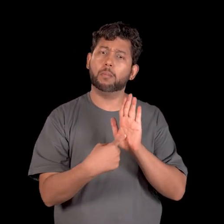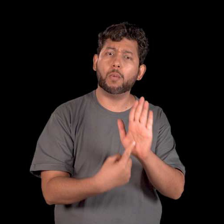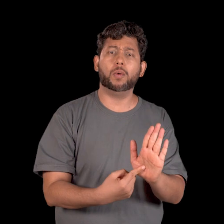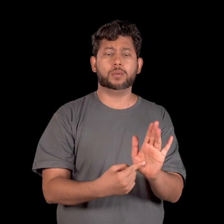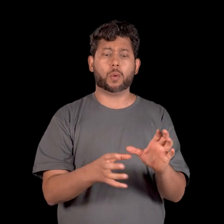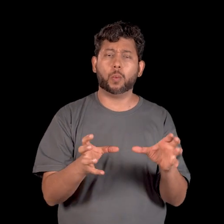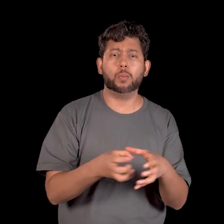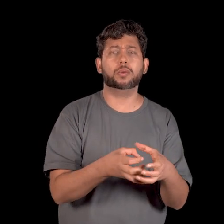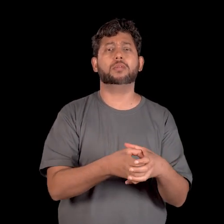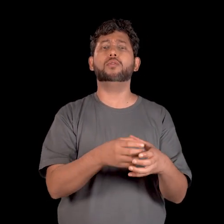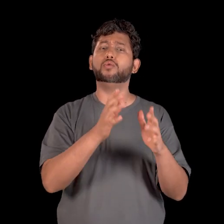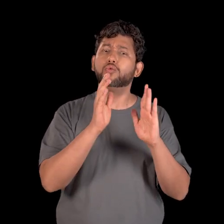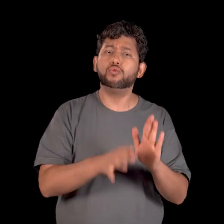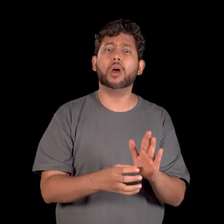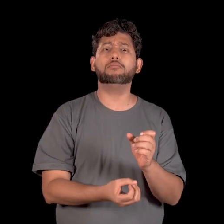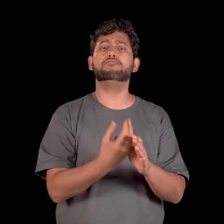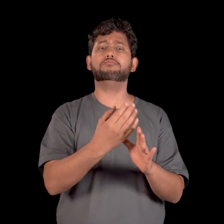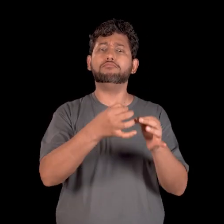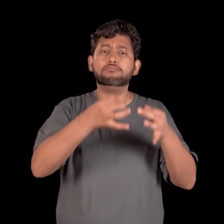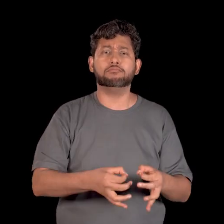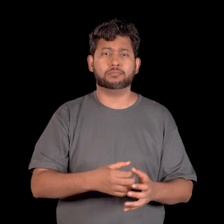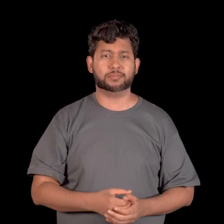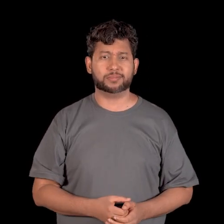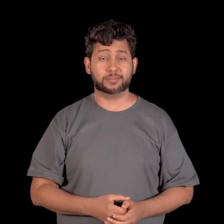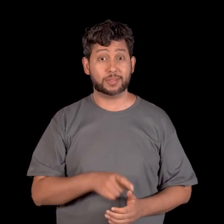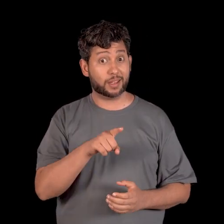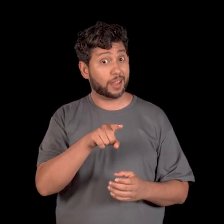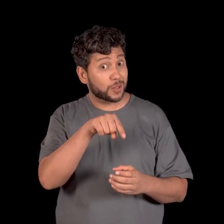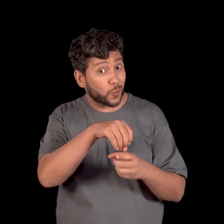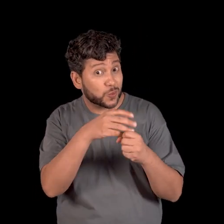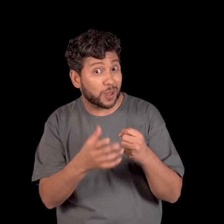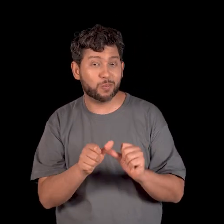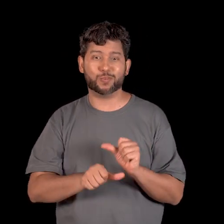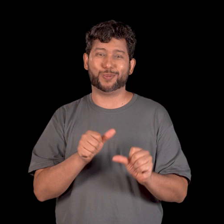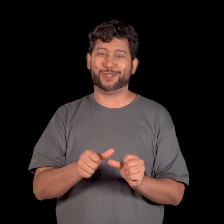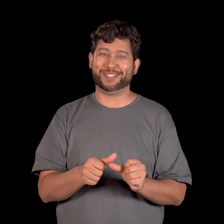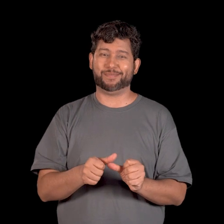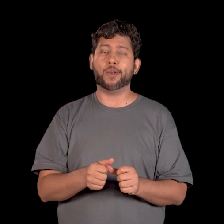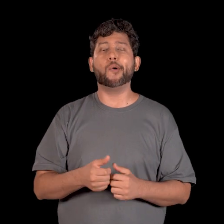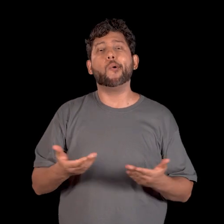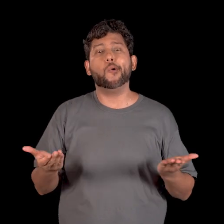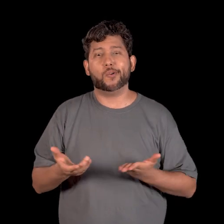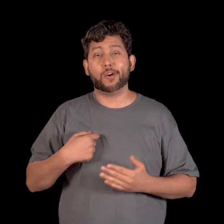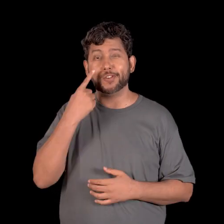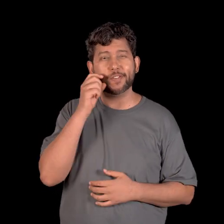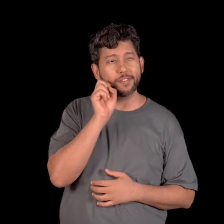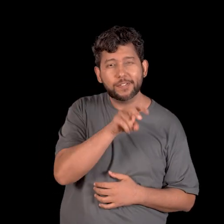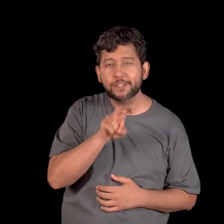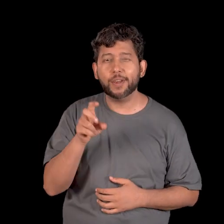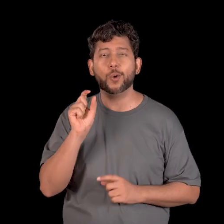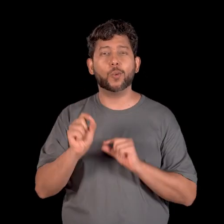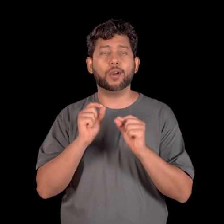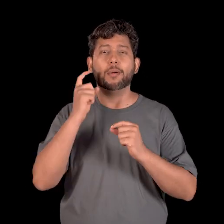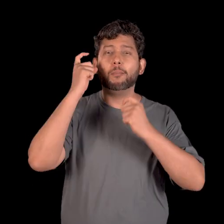leis estabelecidas que digam respeito a uma comunidade juridicamente constituída. Esse conceito tem mudado.